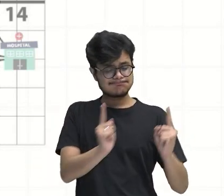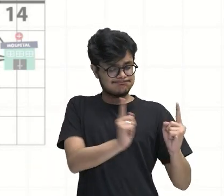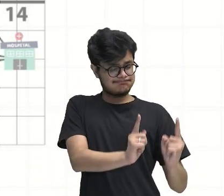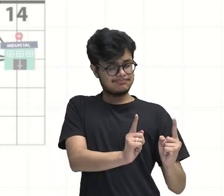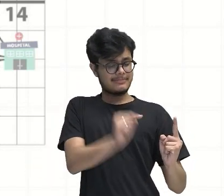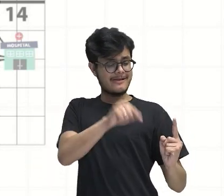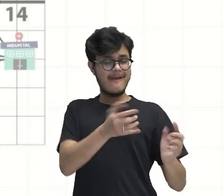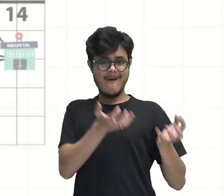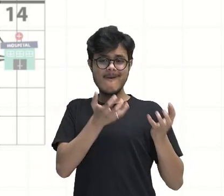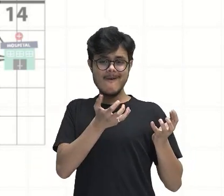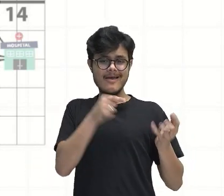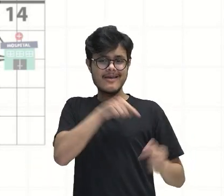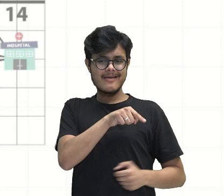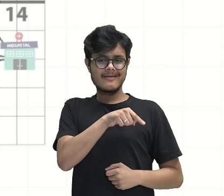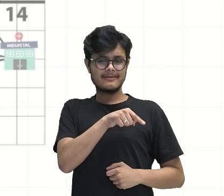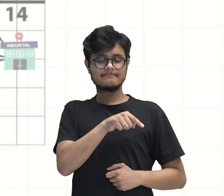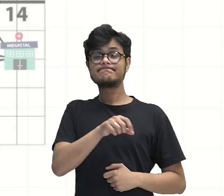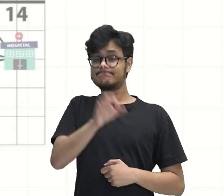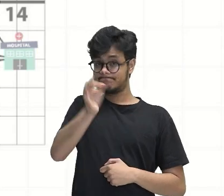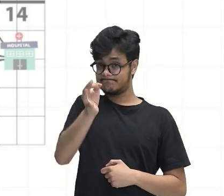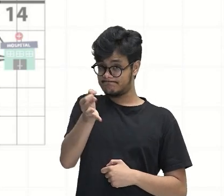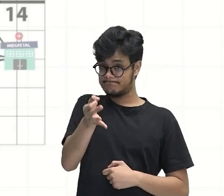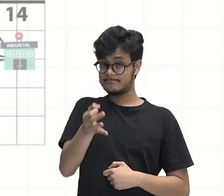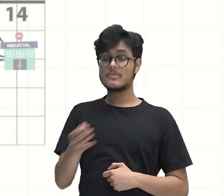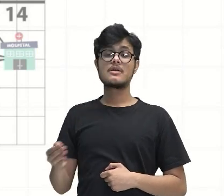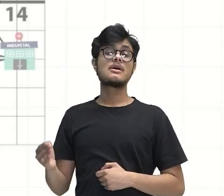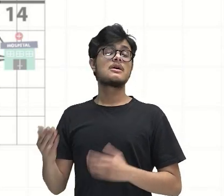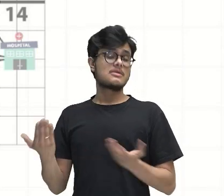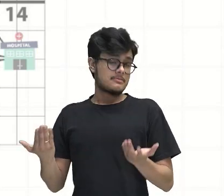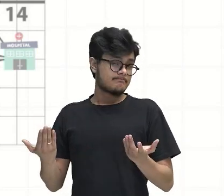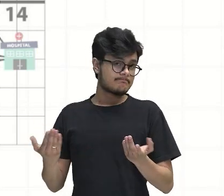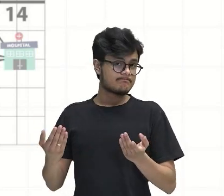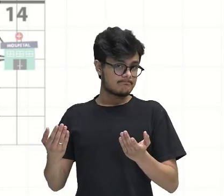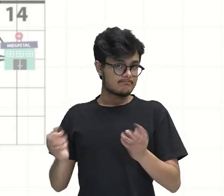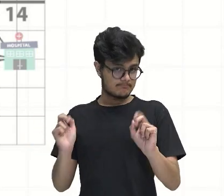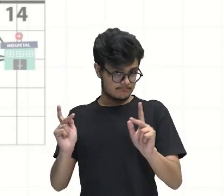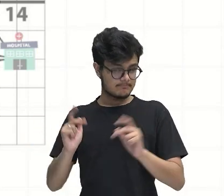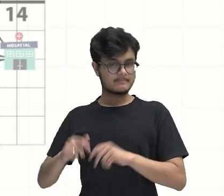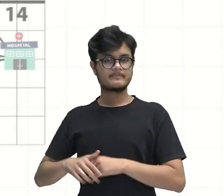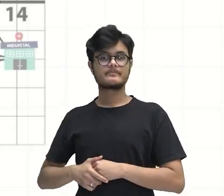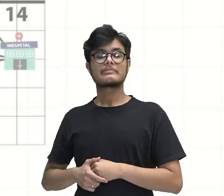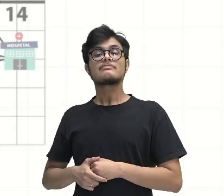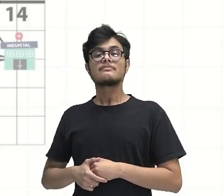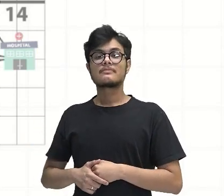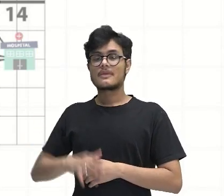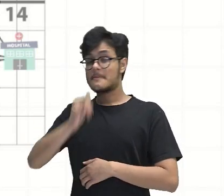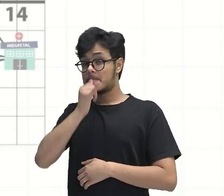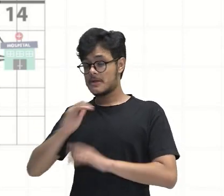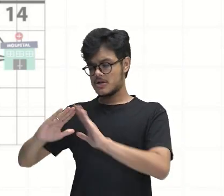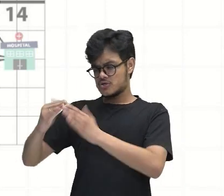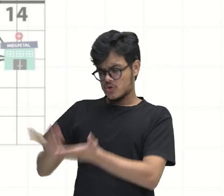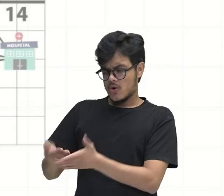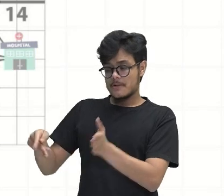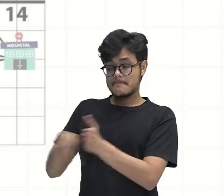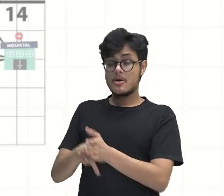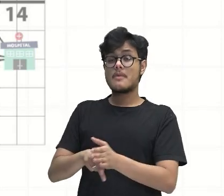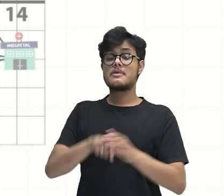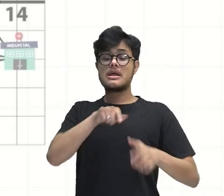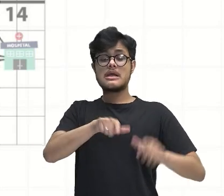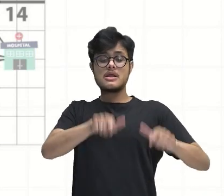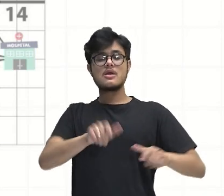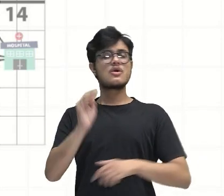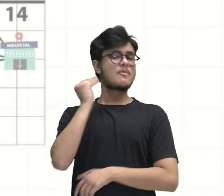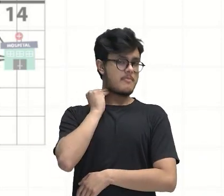interessa, que seria essa distância aqui, por exemplo, entre a escola e o banco. Tudo